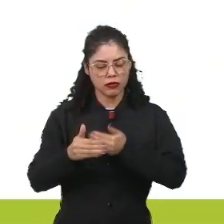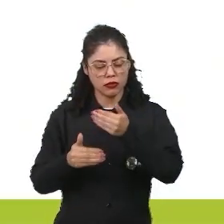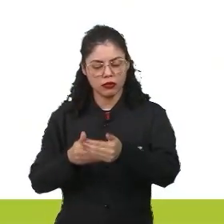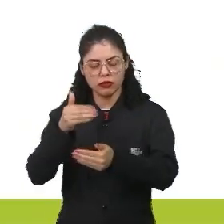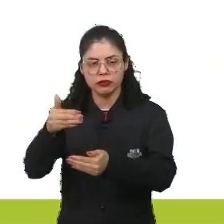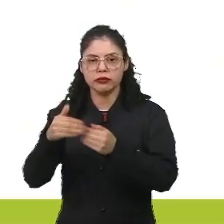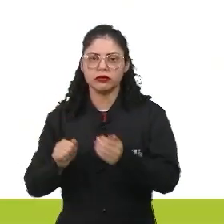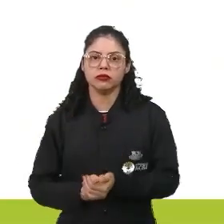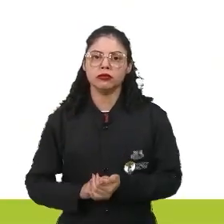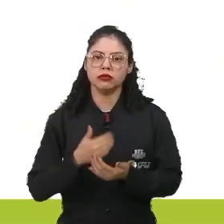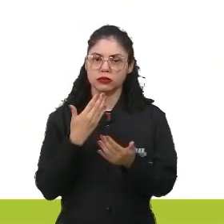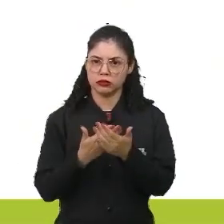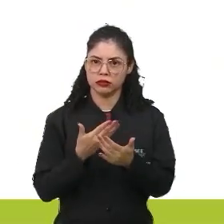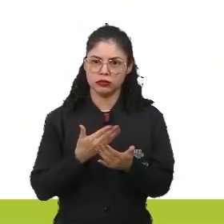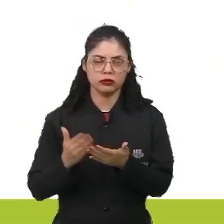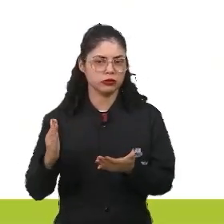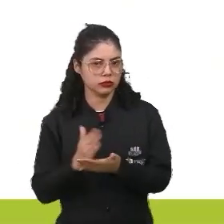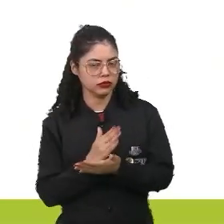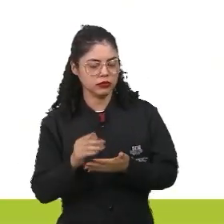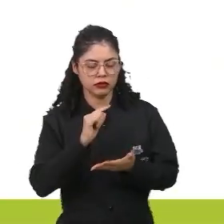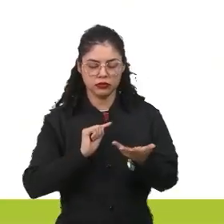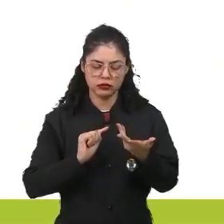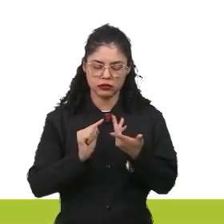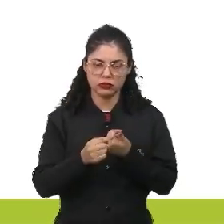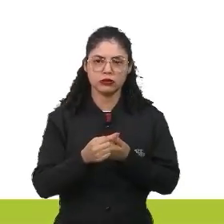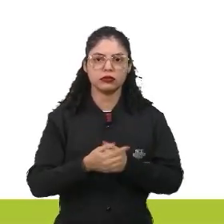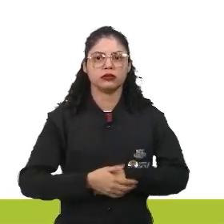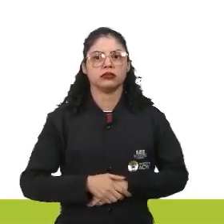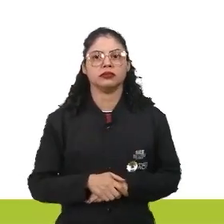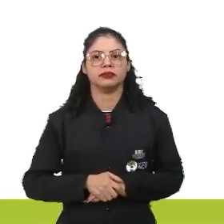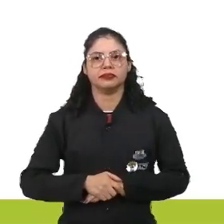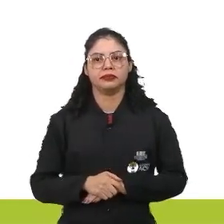nossa aula algum desses métodos.